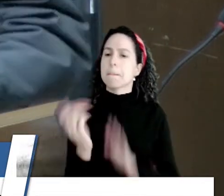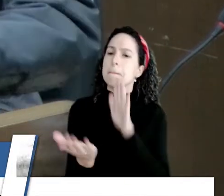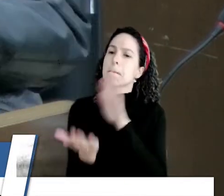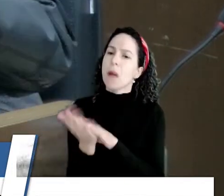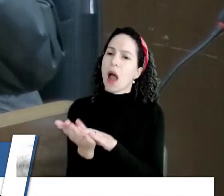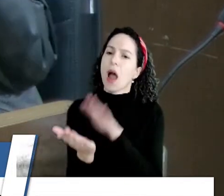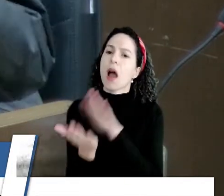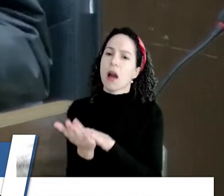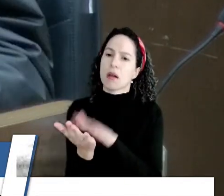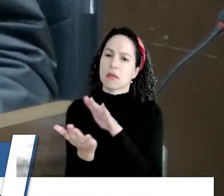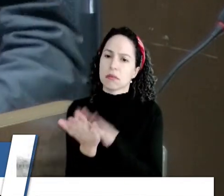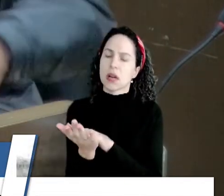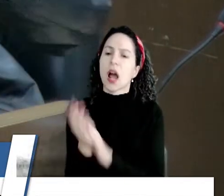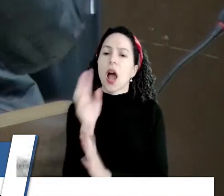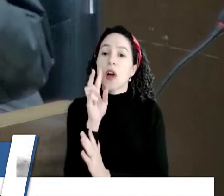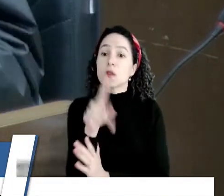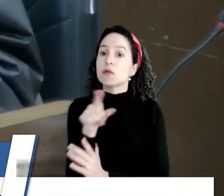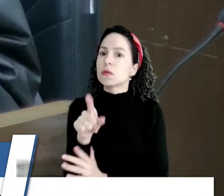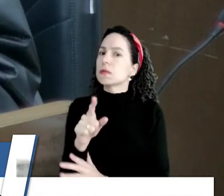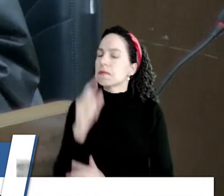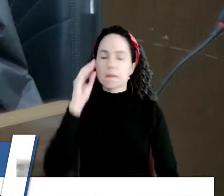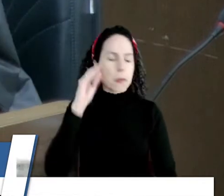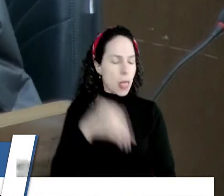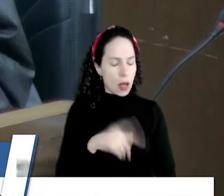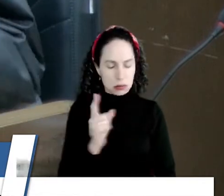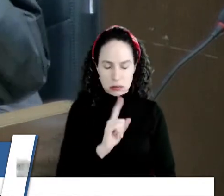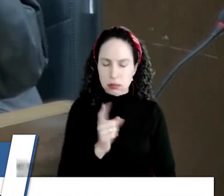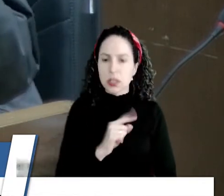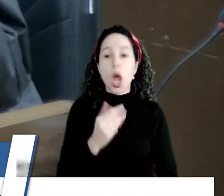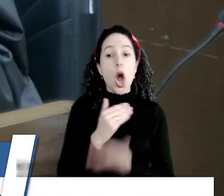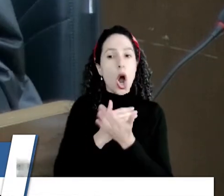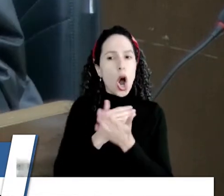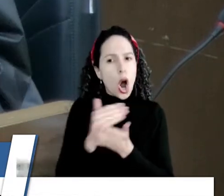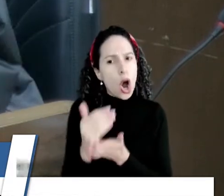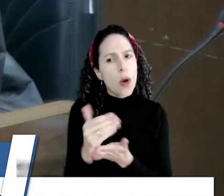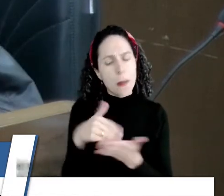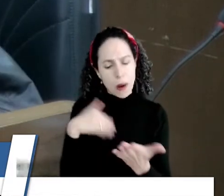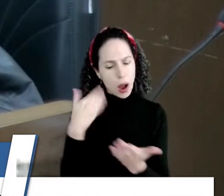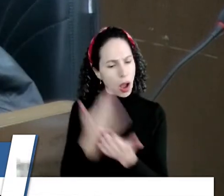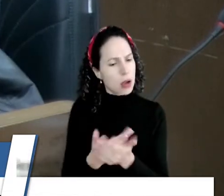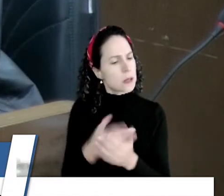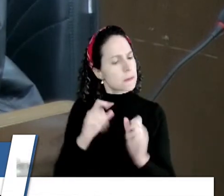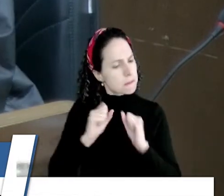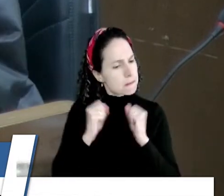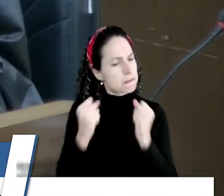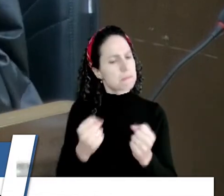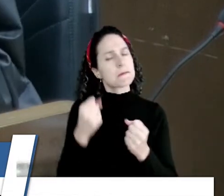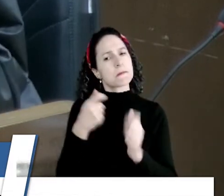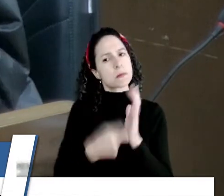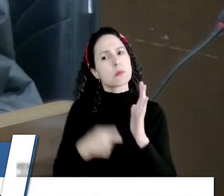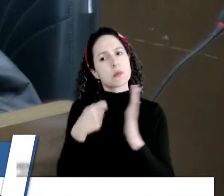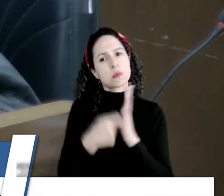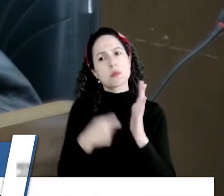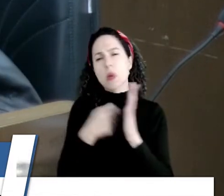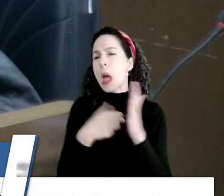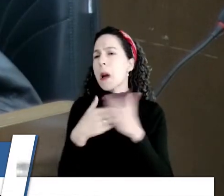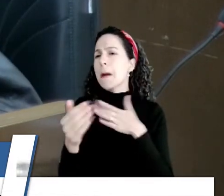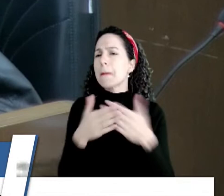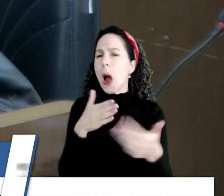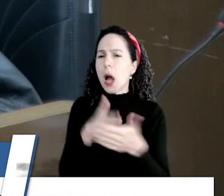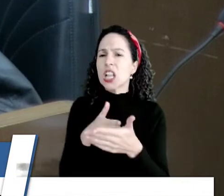desiste, desde o primeiro dia de mandato até hoje, você nunca desistiu, apesar de todas as dificuldades. Mas é isso.